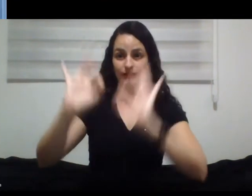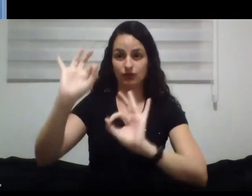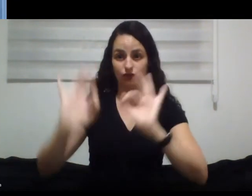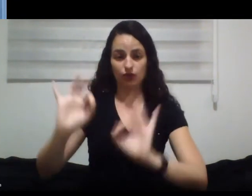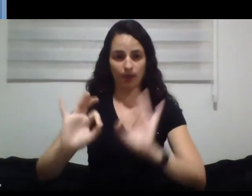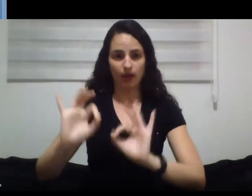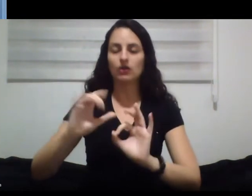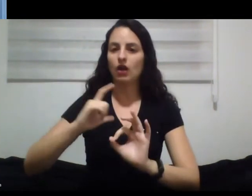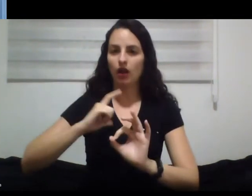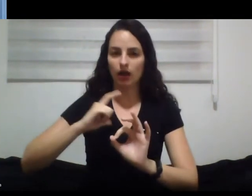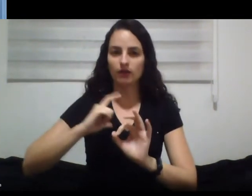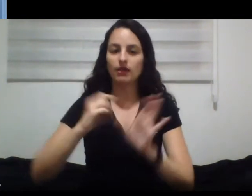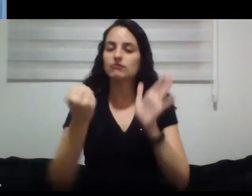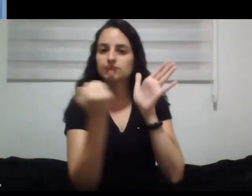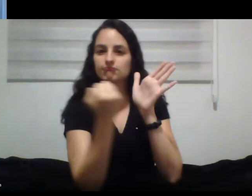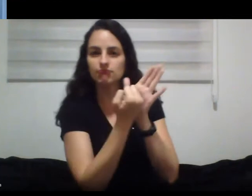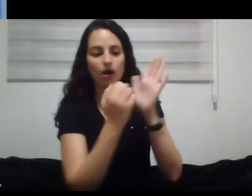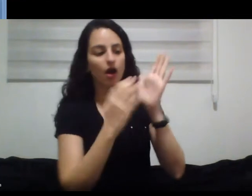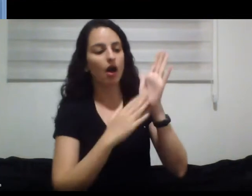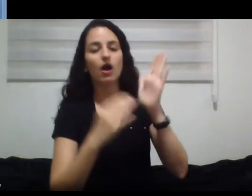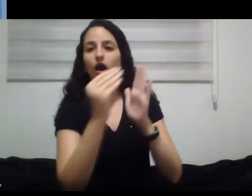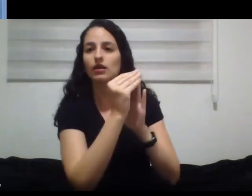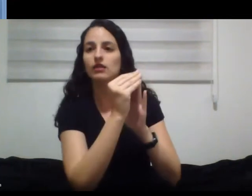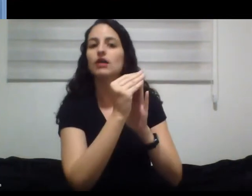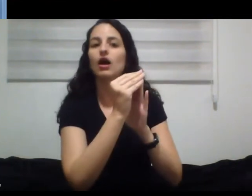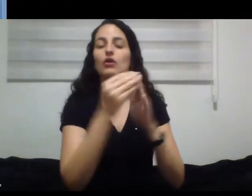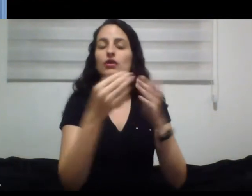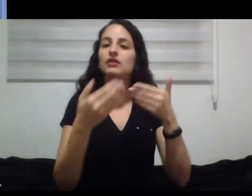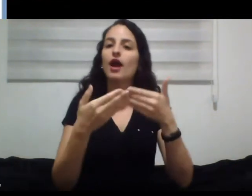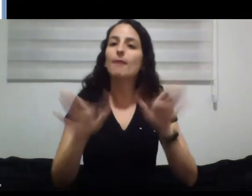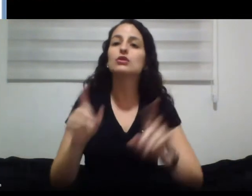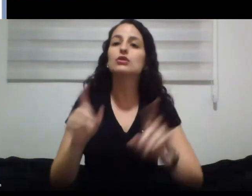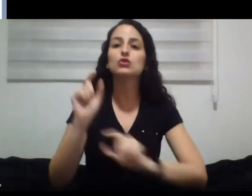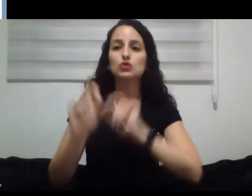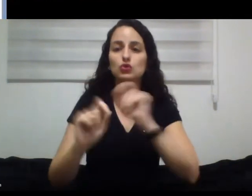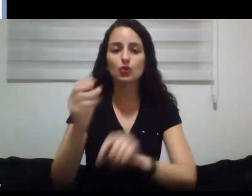Tudo professor idoso aqui, Esther.